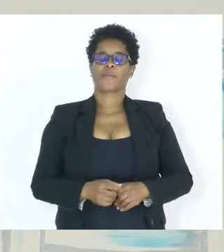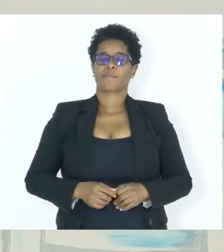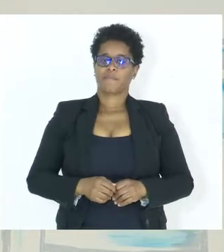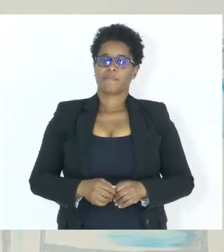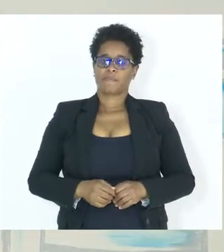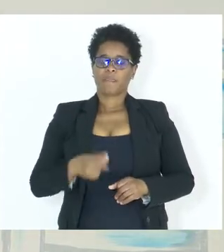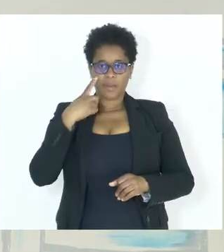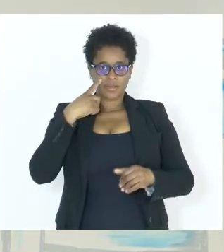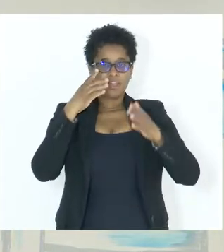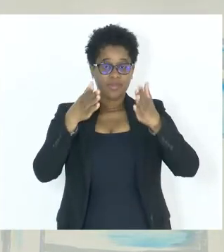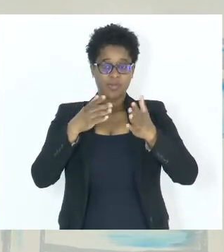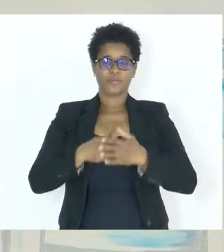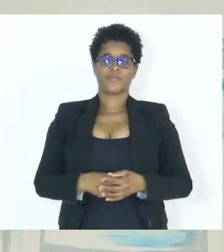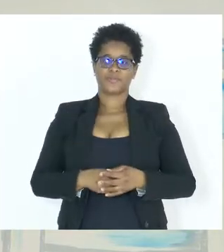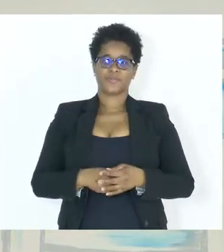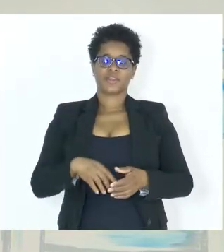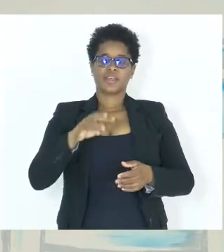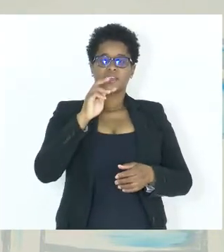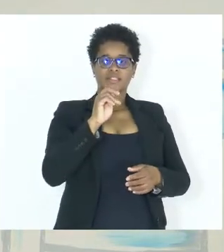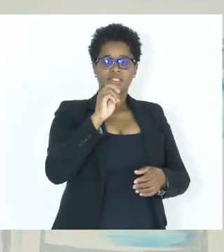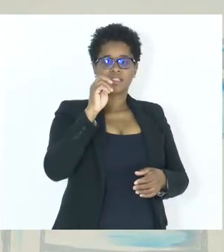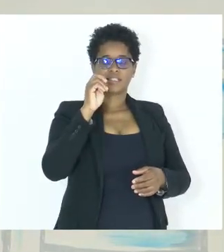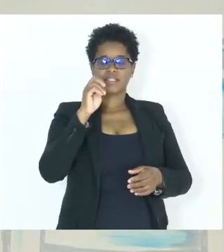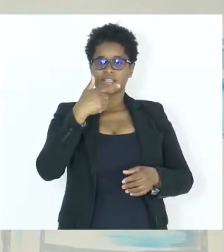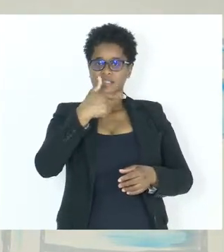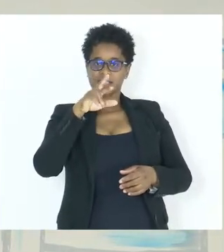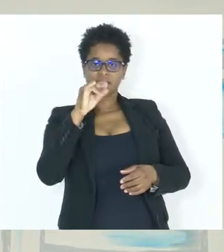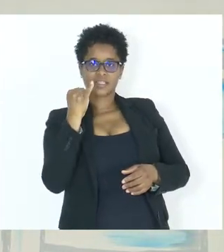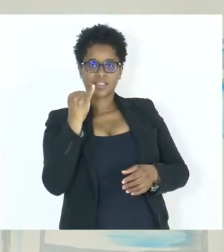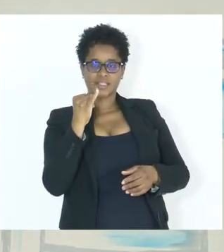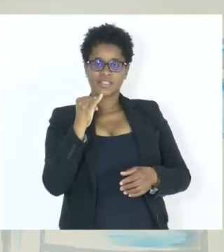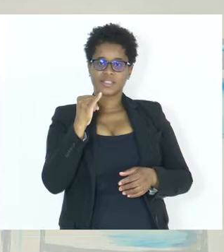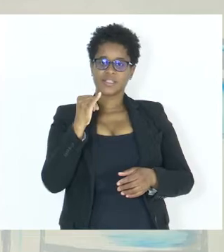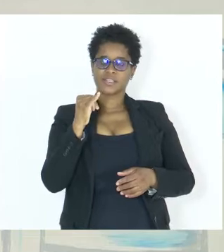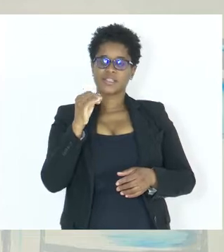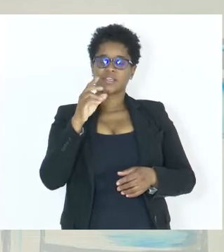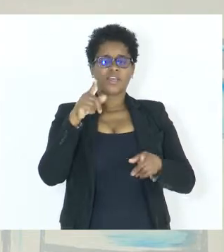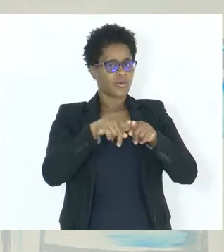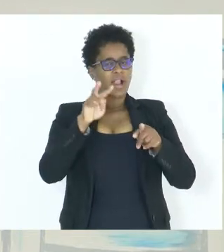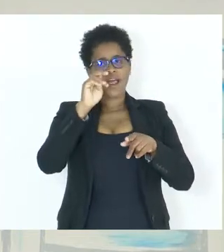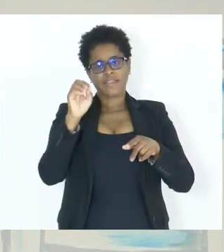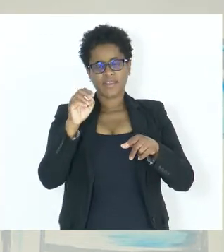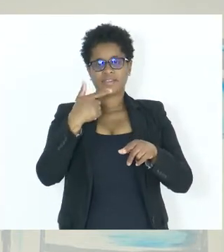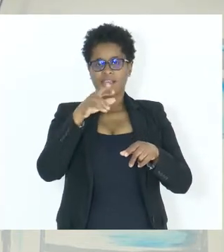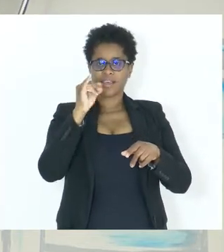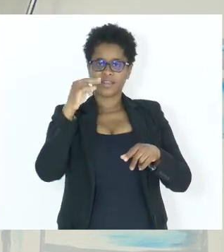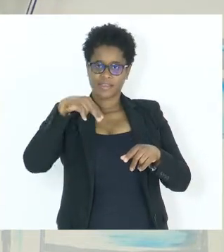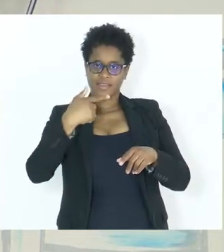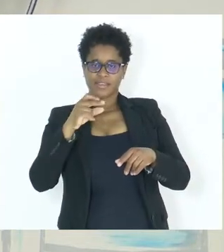31º. Prestem bem atenção. 30º vem de 30.